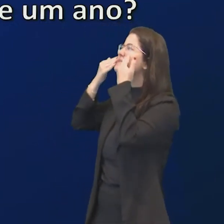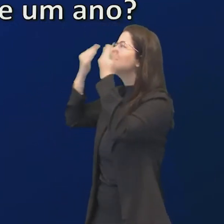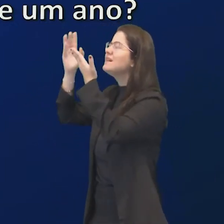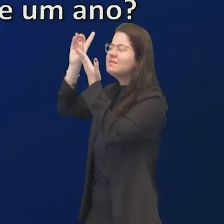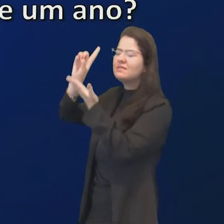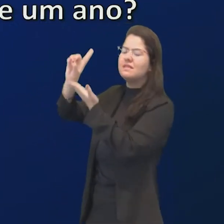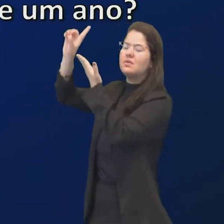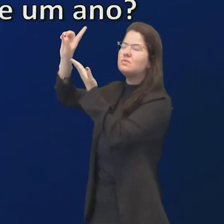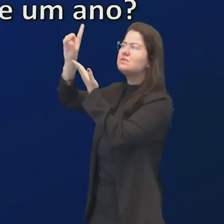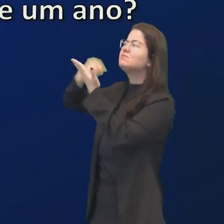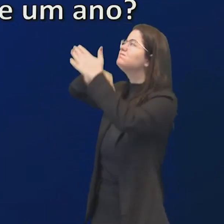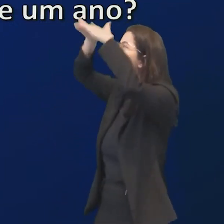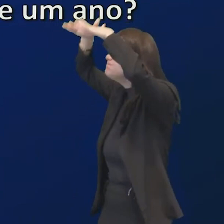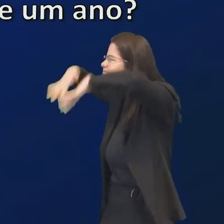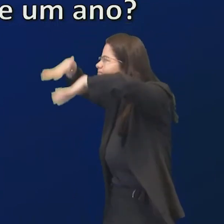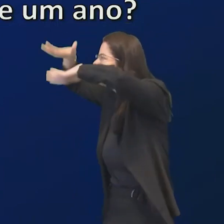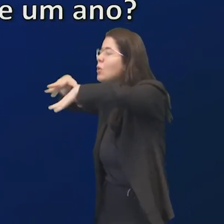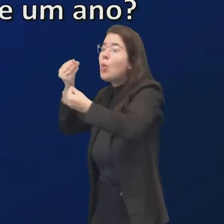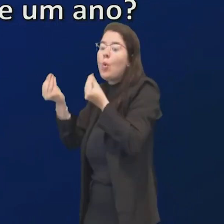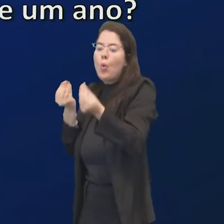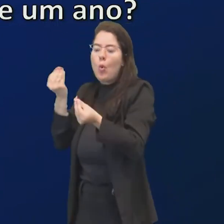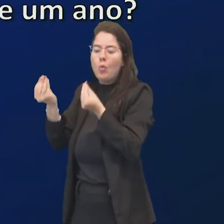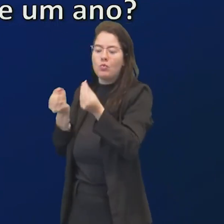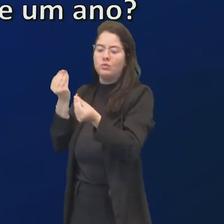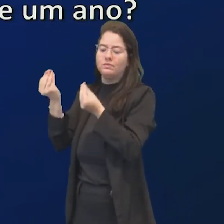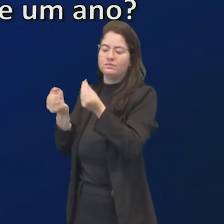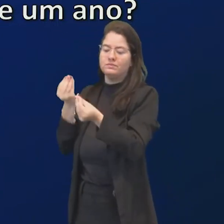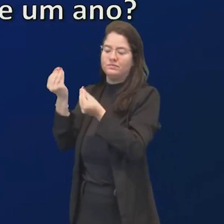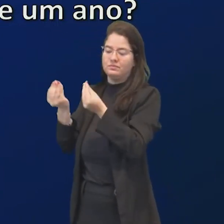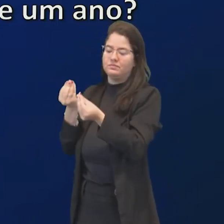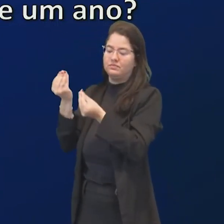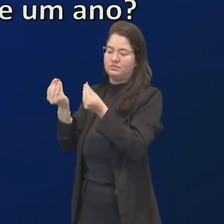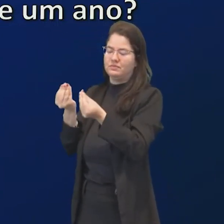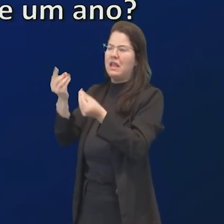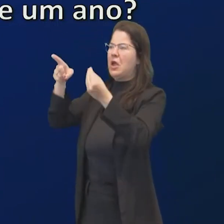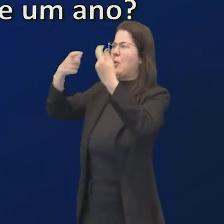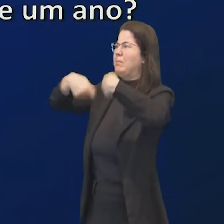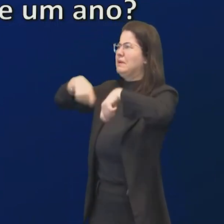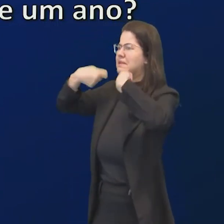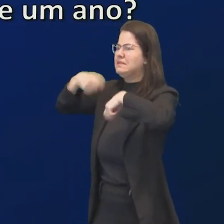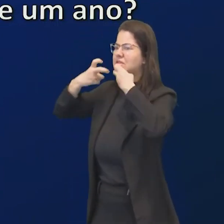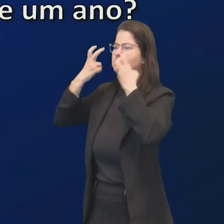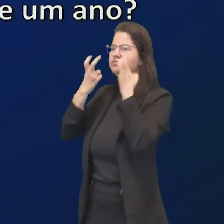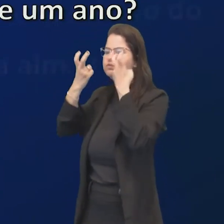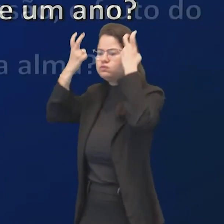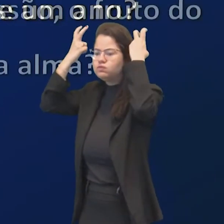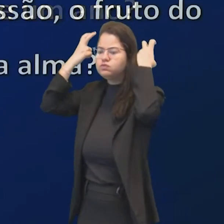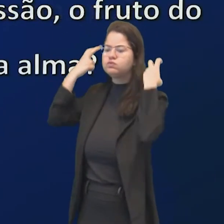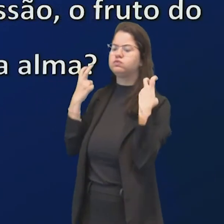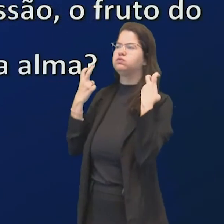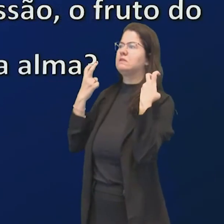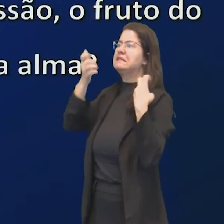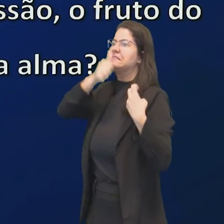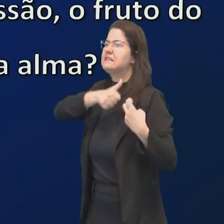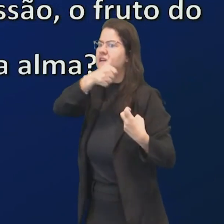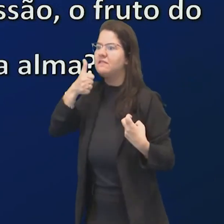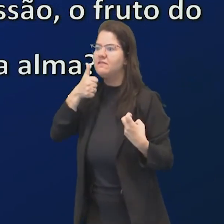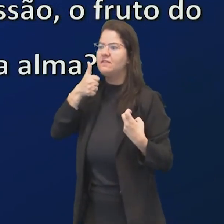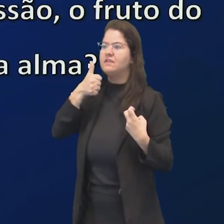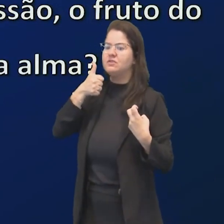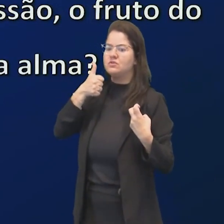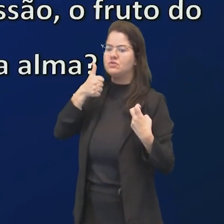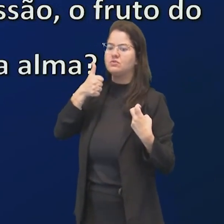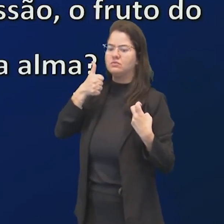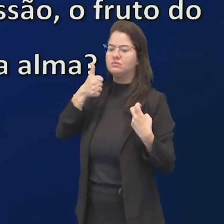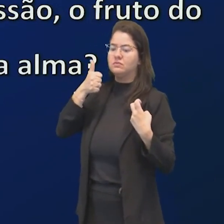o Deus excelso? Virei perante ele com holocausto, com bezerros de um ano? Agradar-se-á o